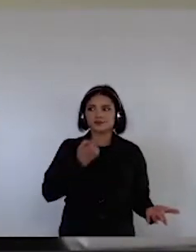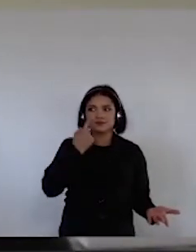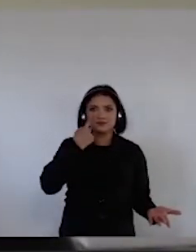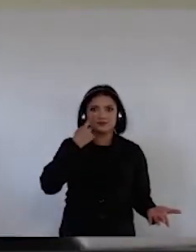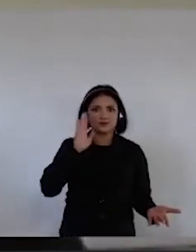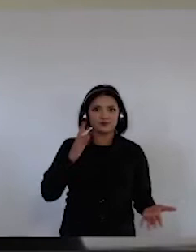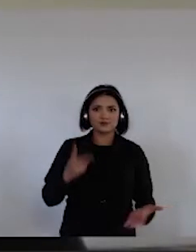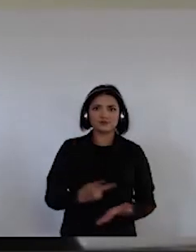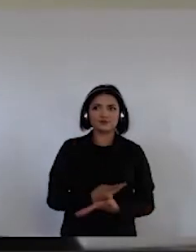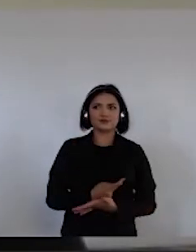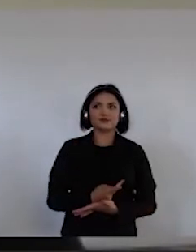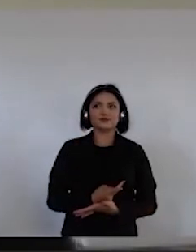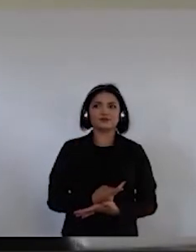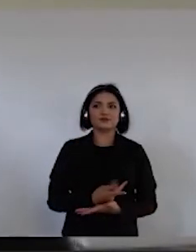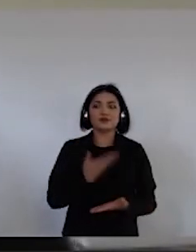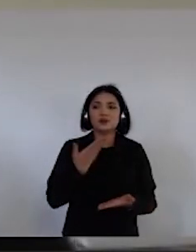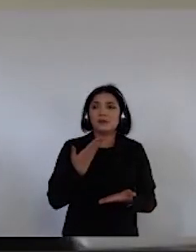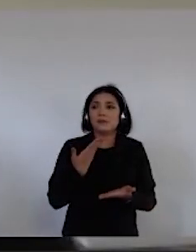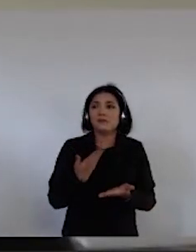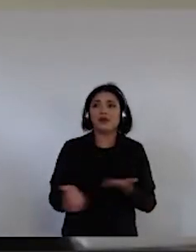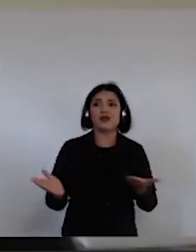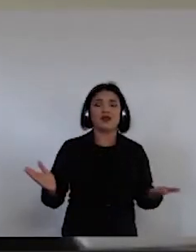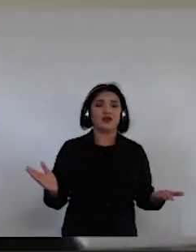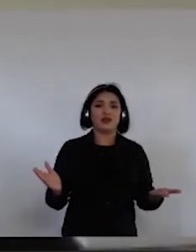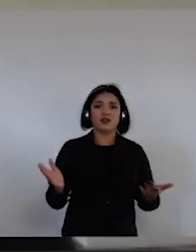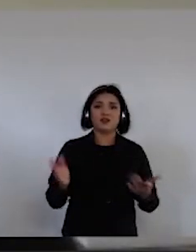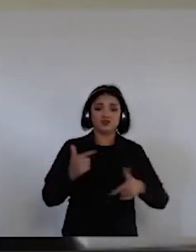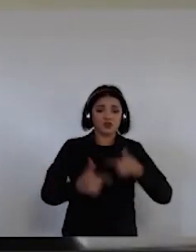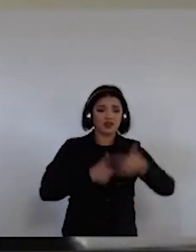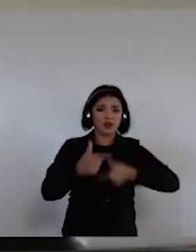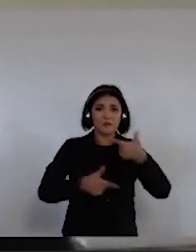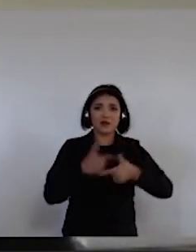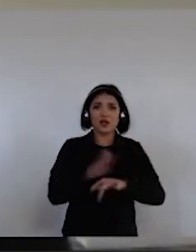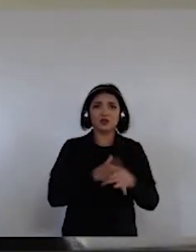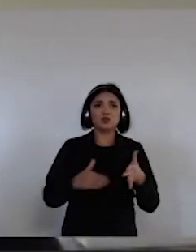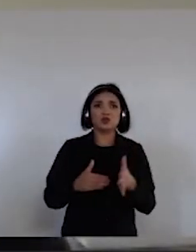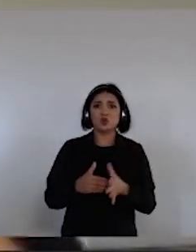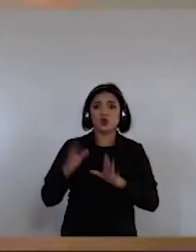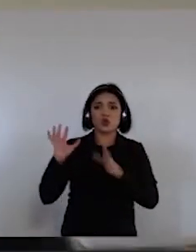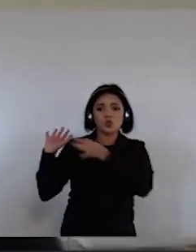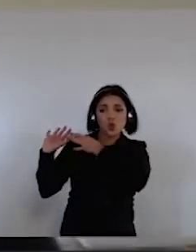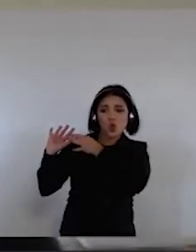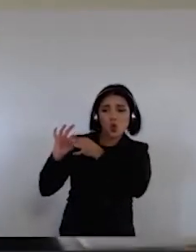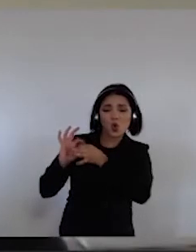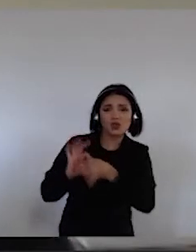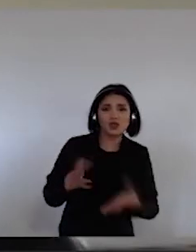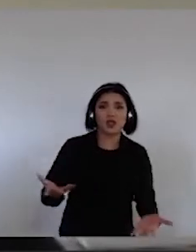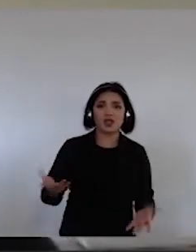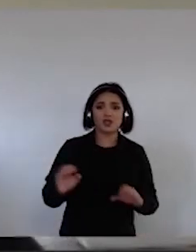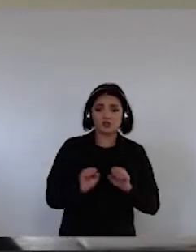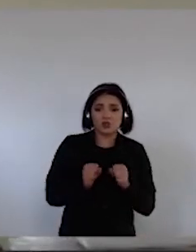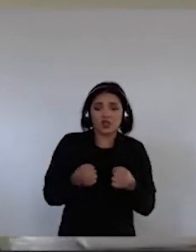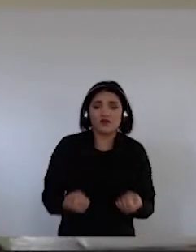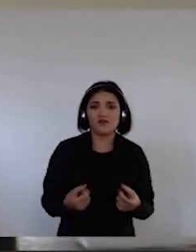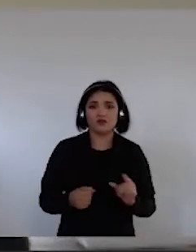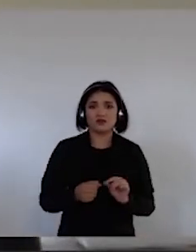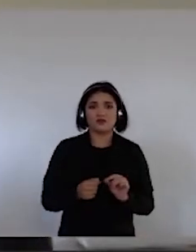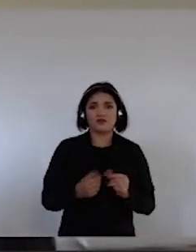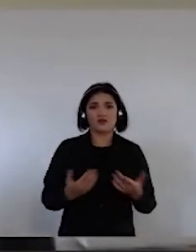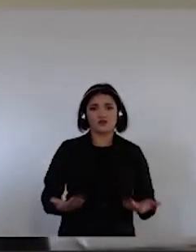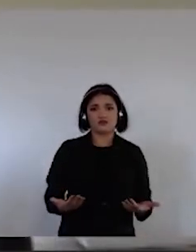vistas... Veja, o pedido de vista para o advogado é um bálsamo. O pedido de vista para o advogado é um alívio.